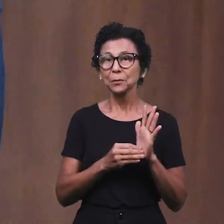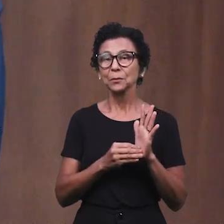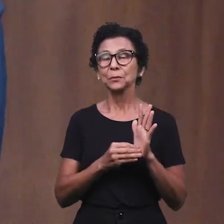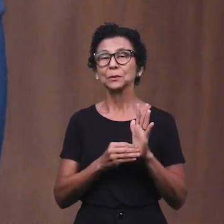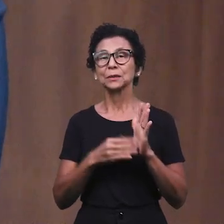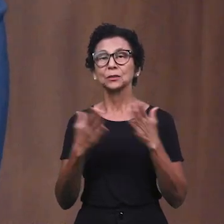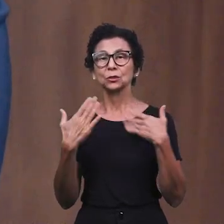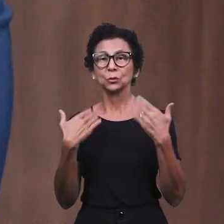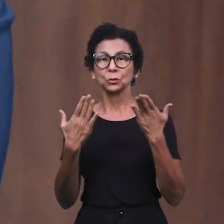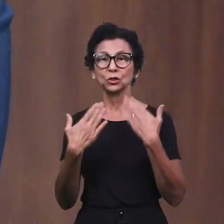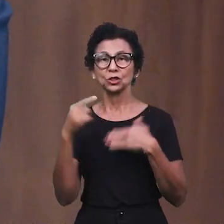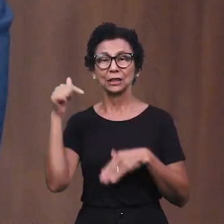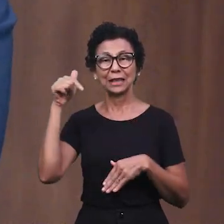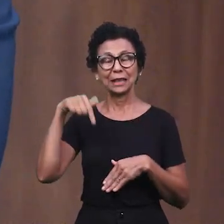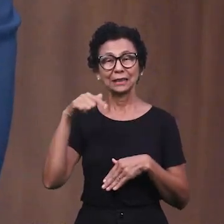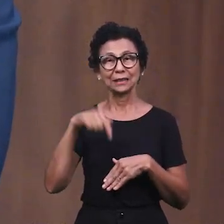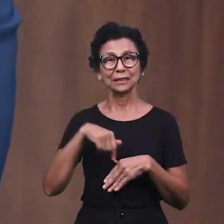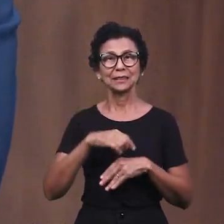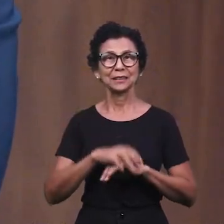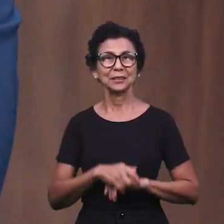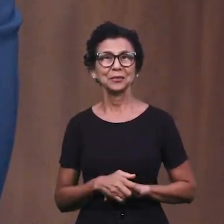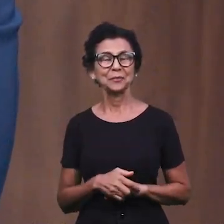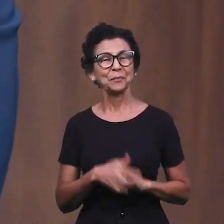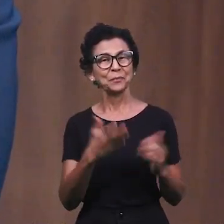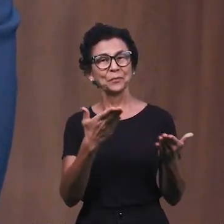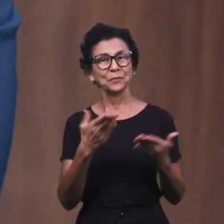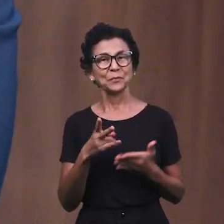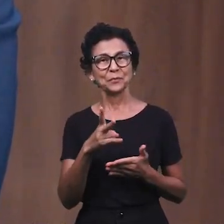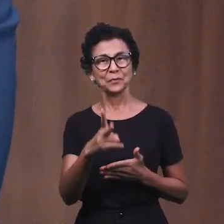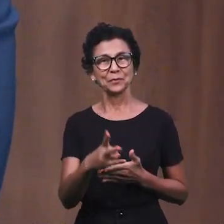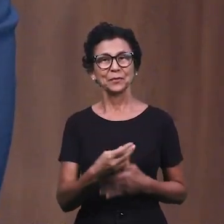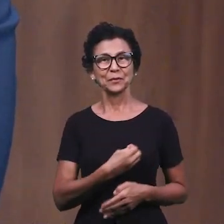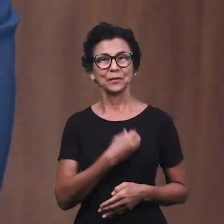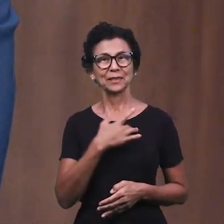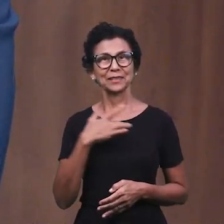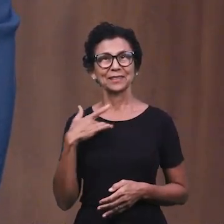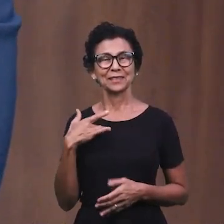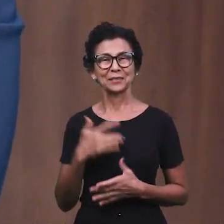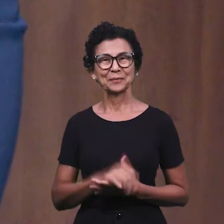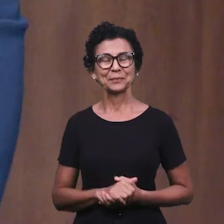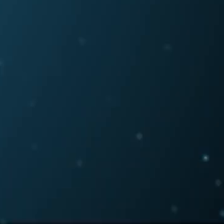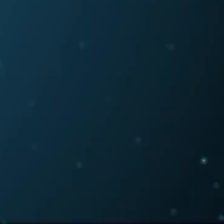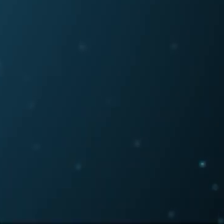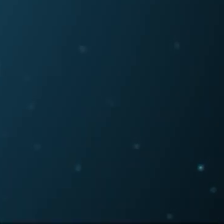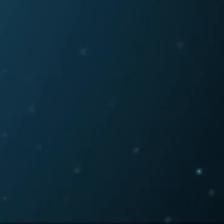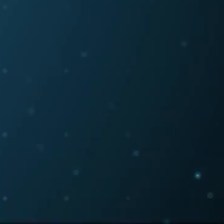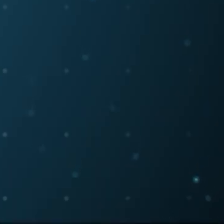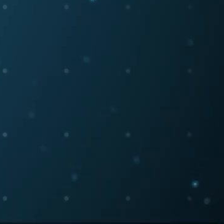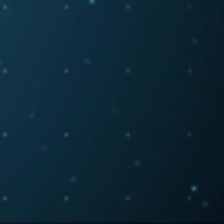fossem tratados aqui, e nós convidamos vocês a continuarem a viver com saúde.